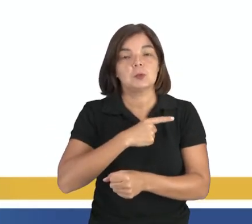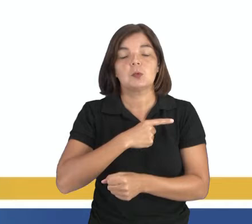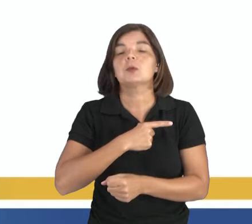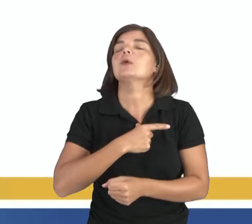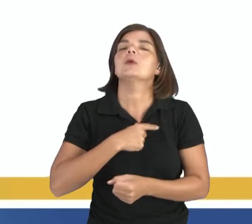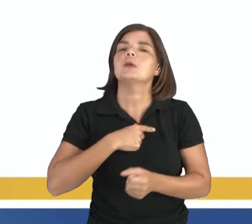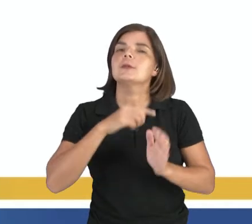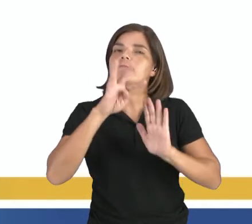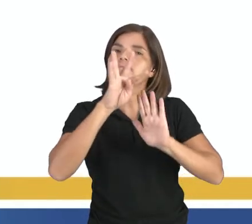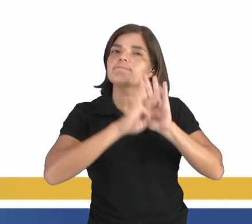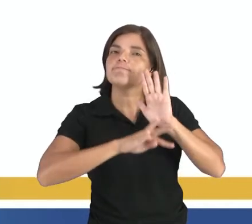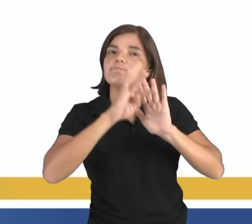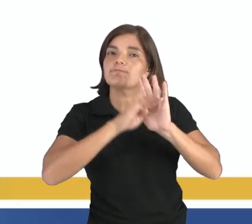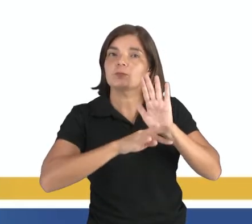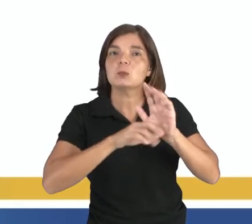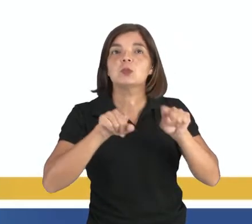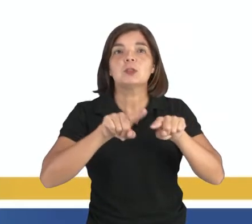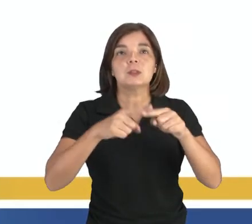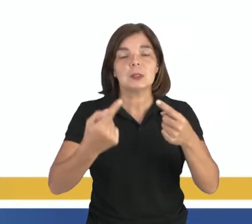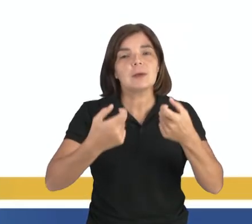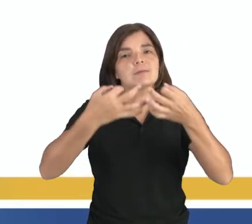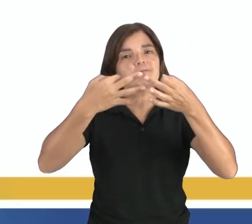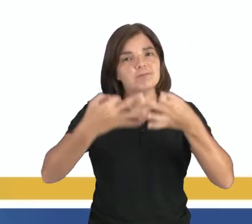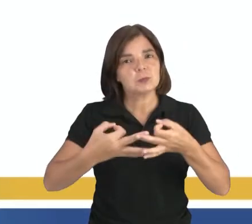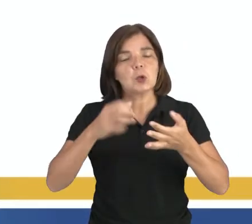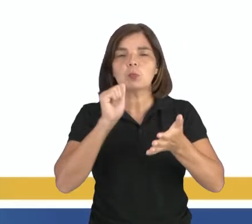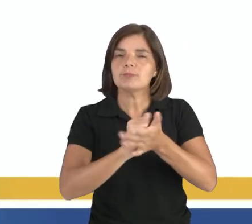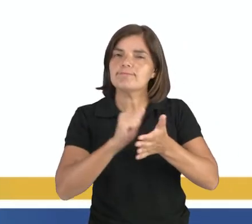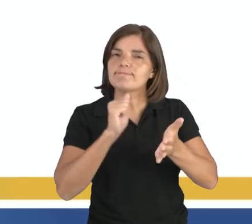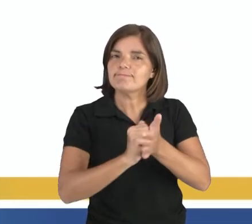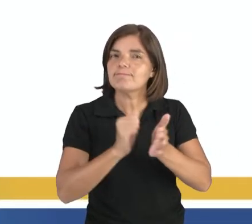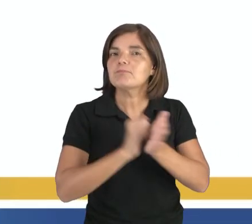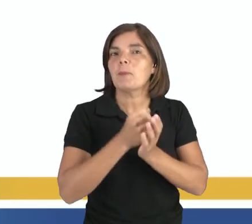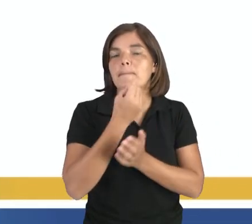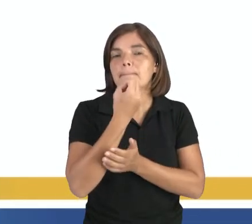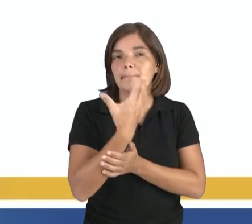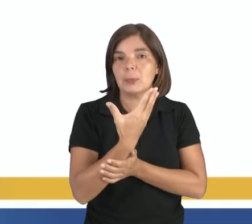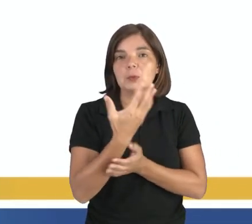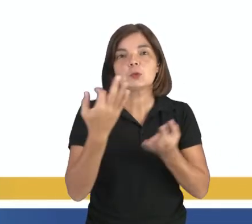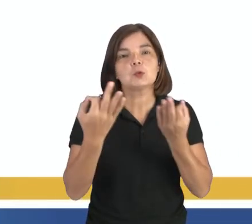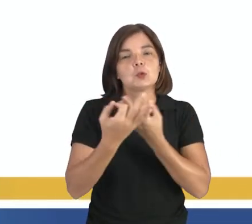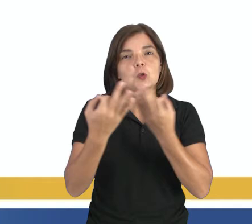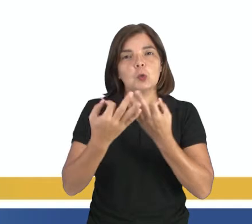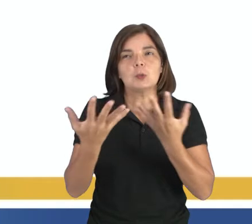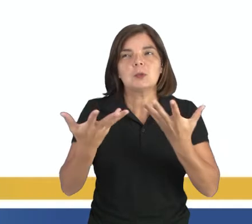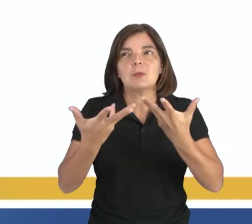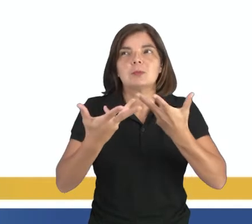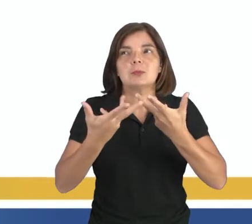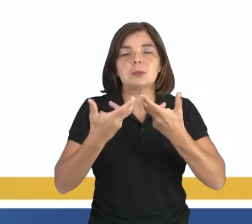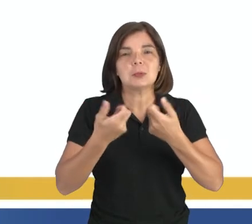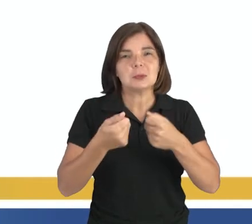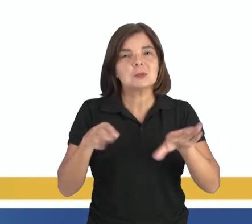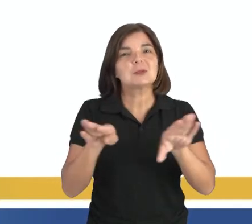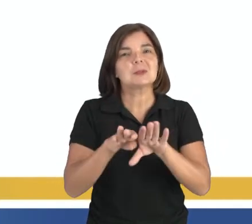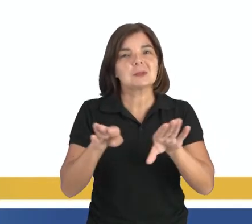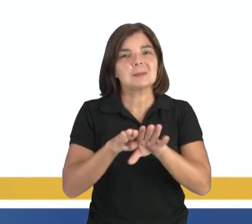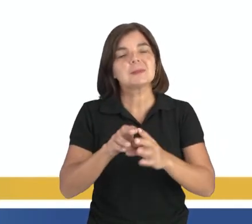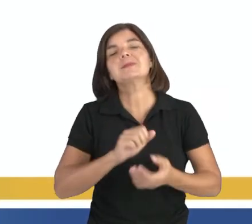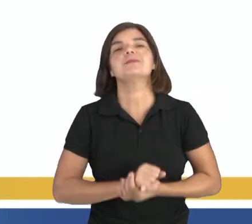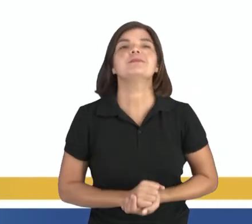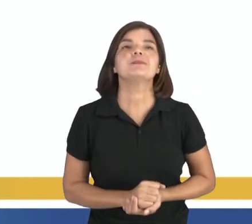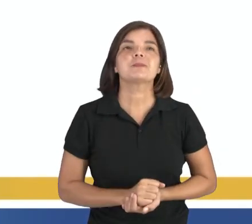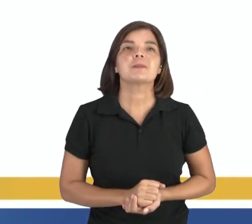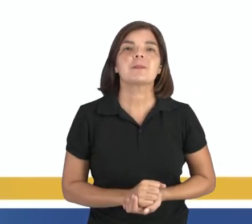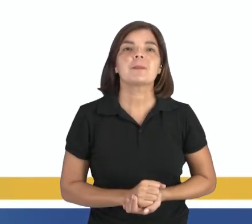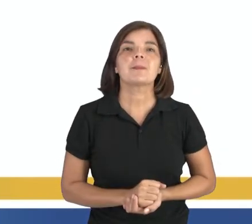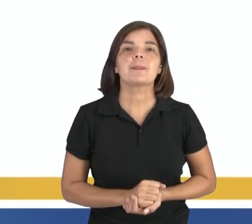consistente, o repertório dele sociocultural tem que ser bem produtivo, tem que ter um excelente domínio do texto dissertativo argumentativo, tá